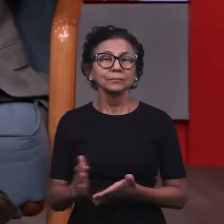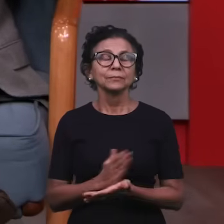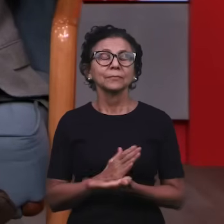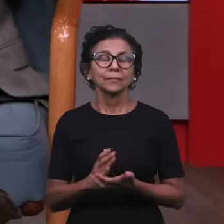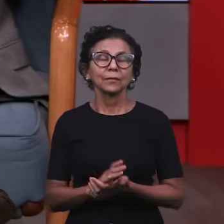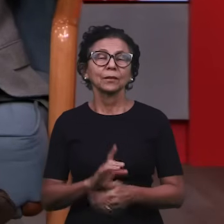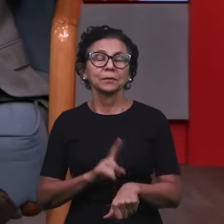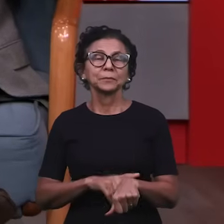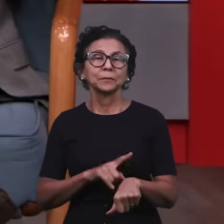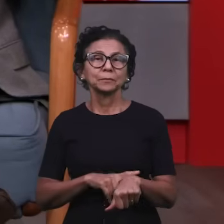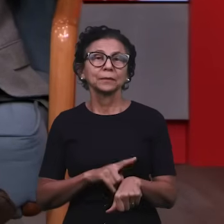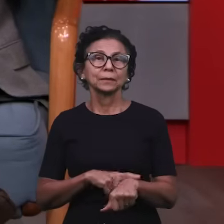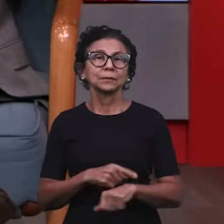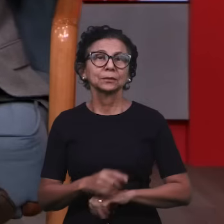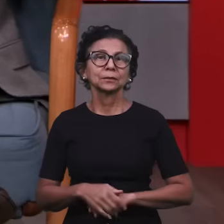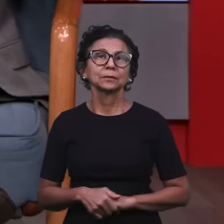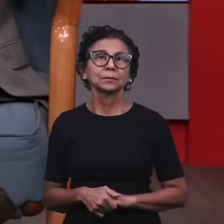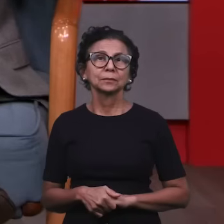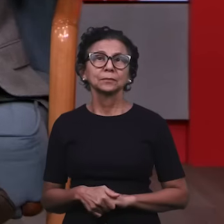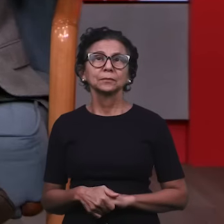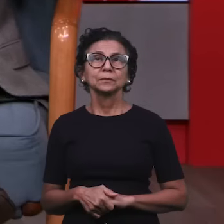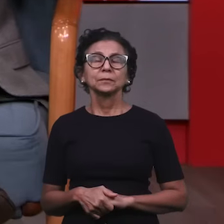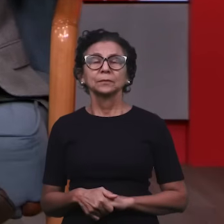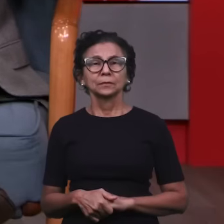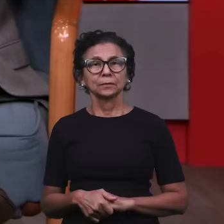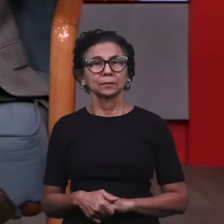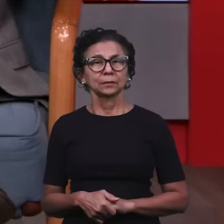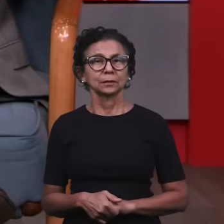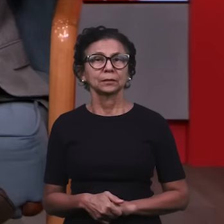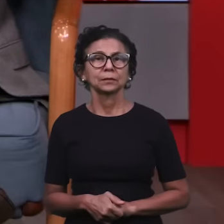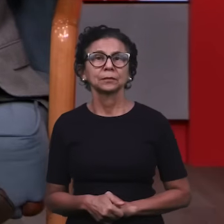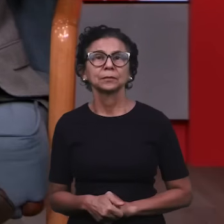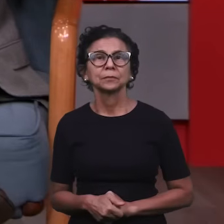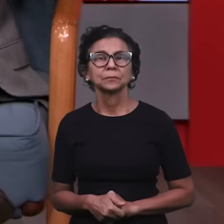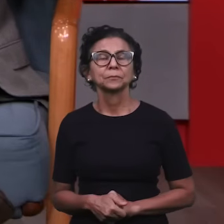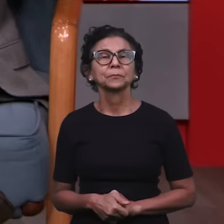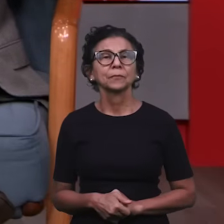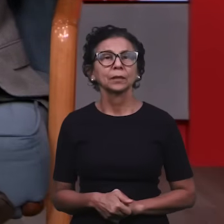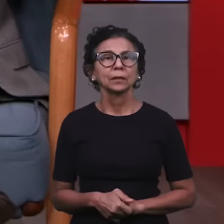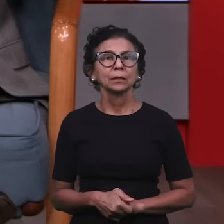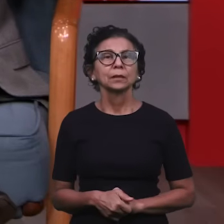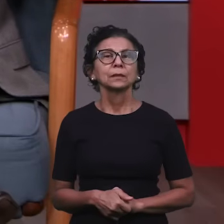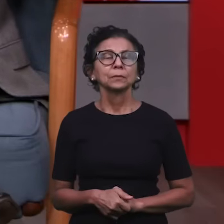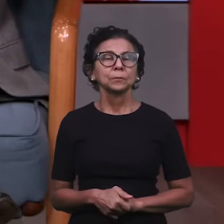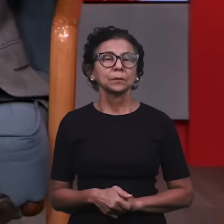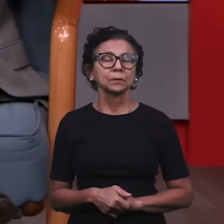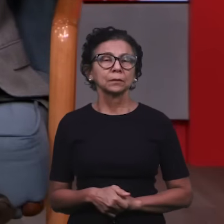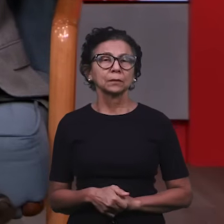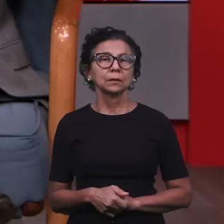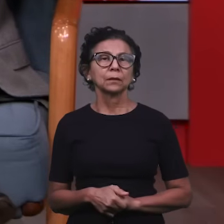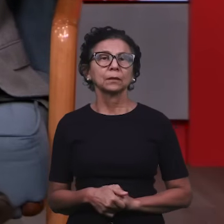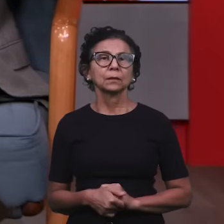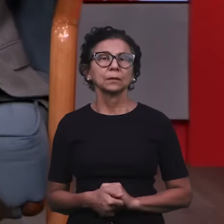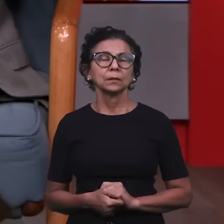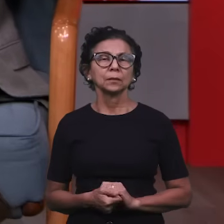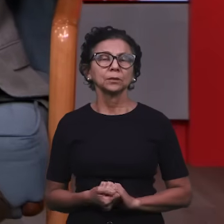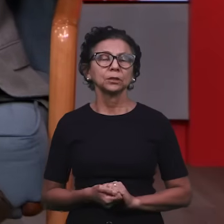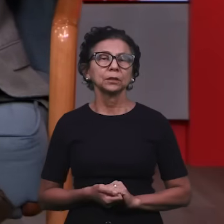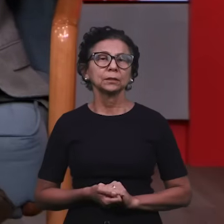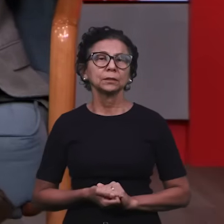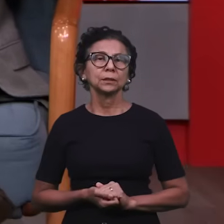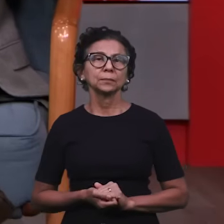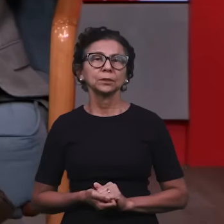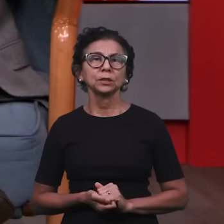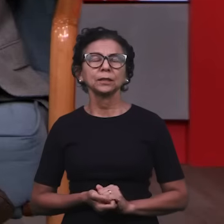momentos funciona como igreja. Que eu estou falando da igreja de Cristo, não estou falando simplesmente de uma religião, estou falando de povo. Tu tem que ter